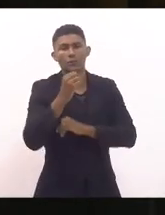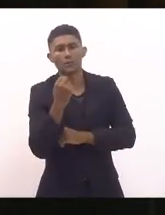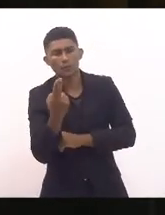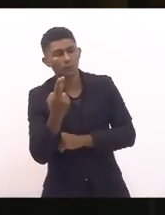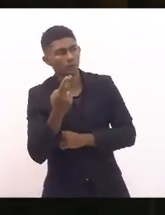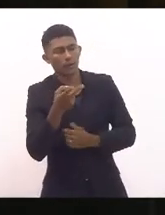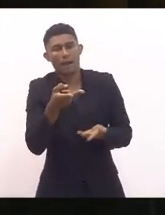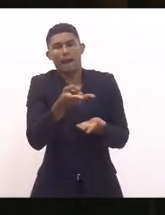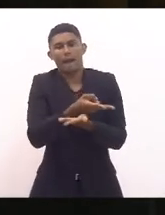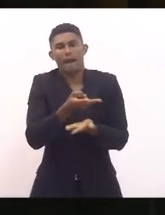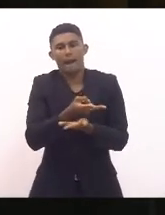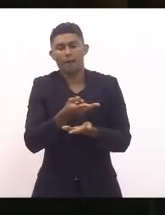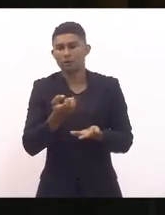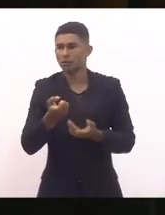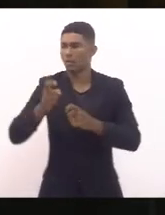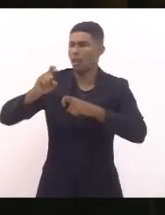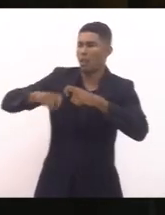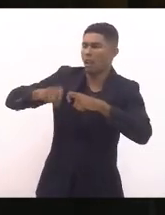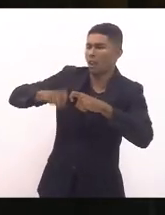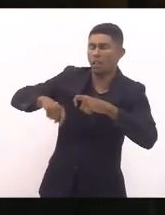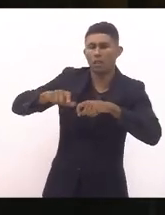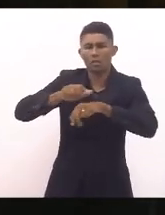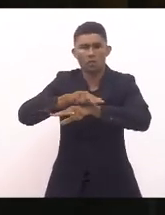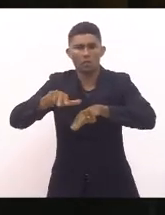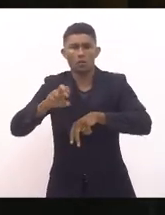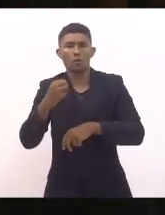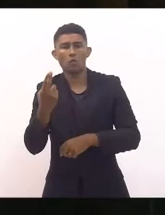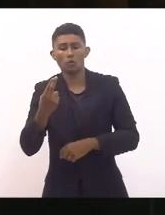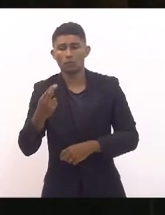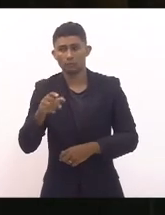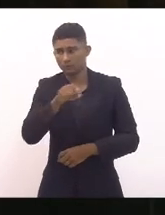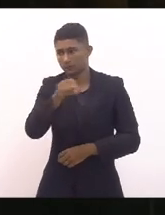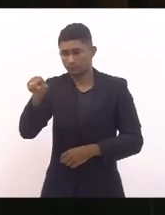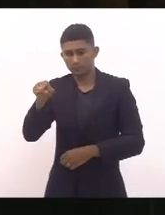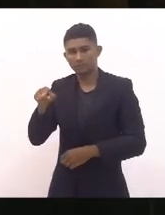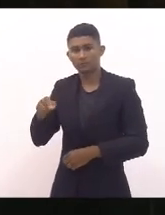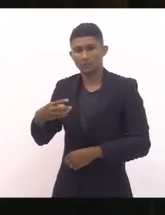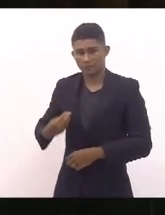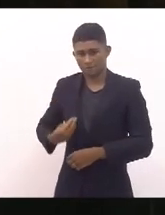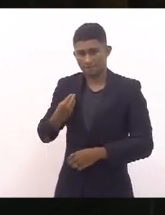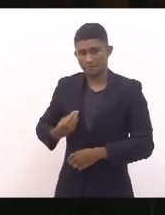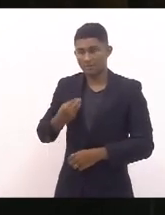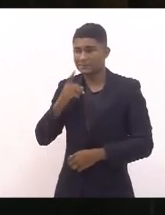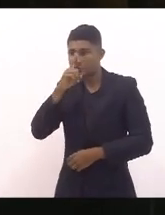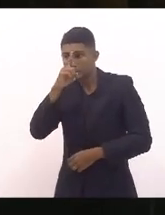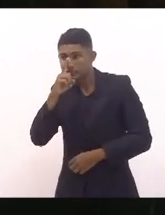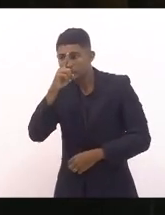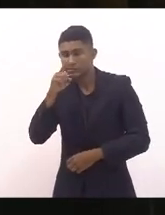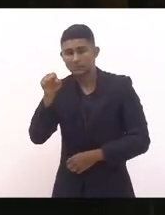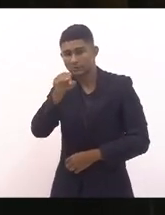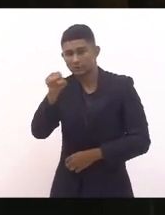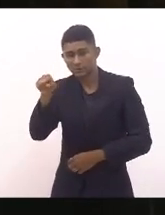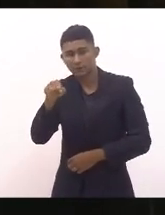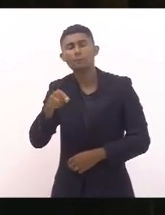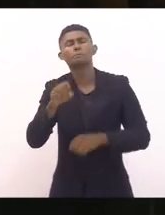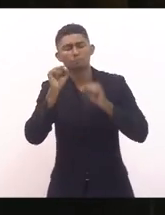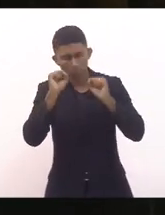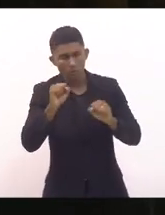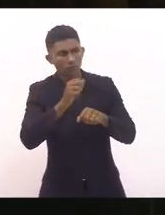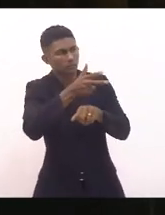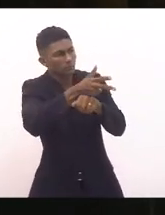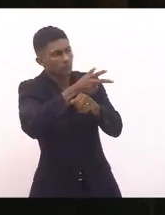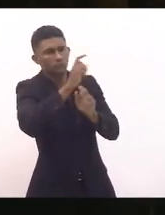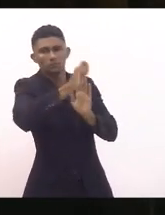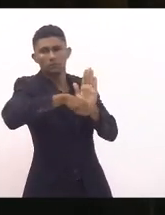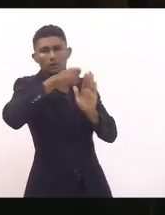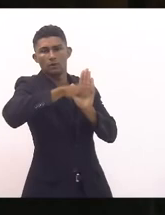penal, assédio ou que ponha em risco a vida daqueles que integram a comunidade escolar. Esse